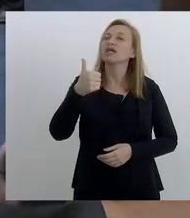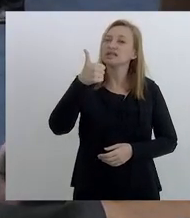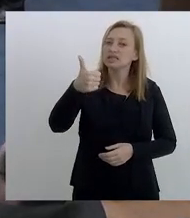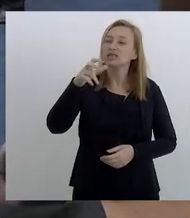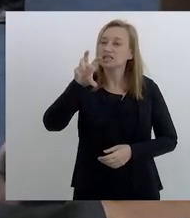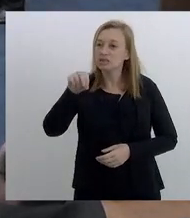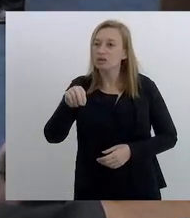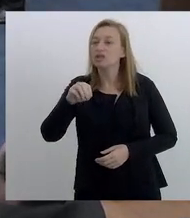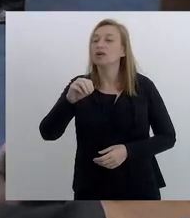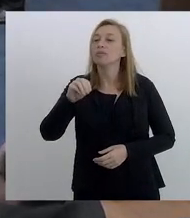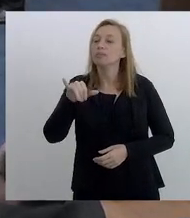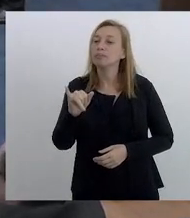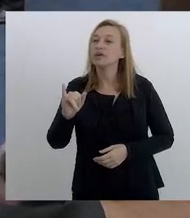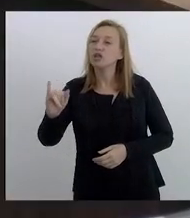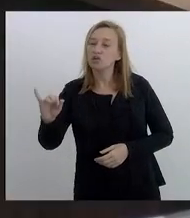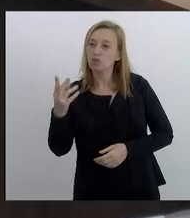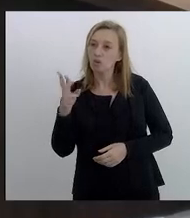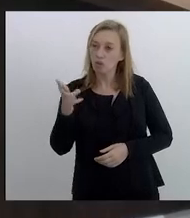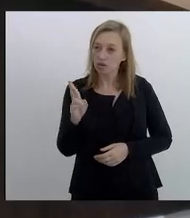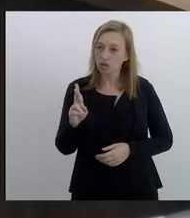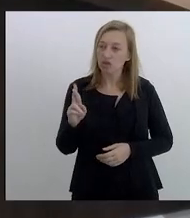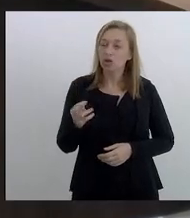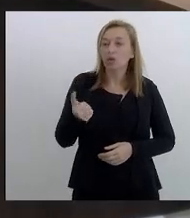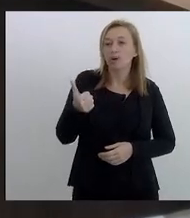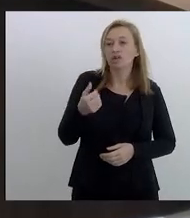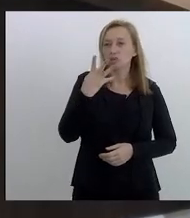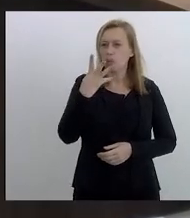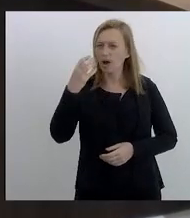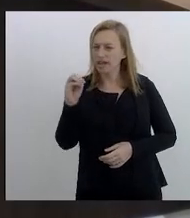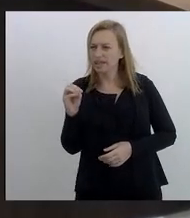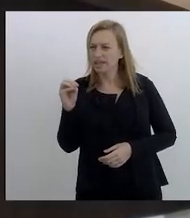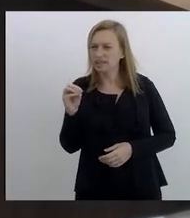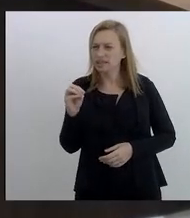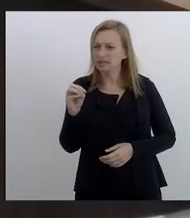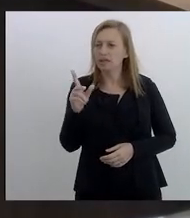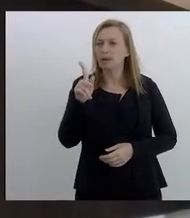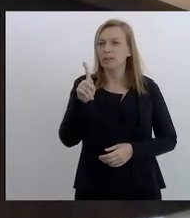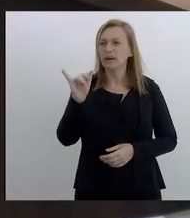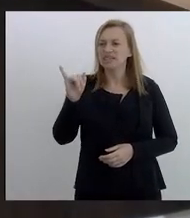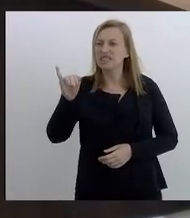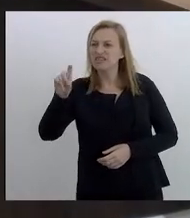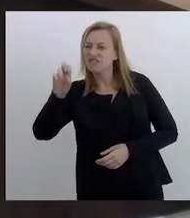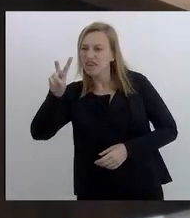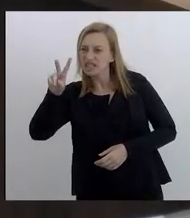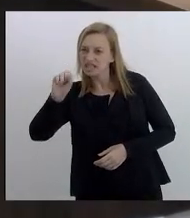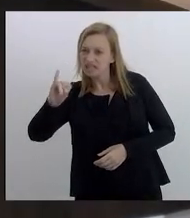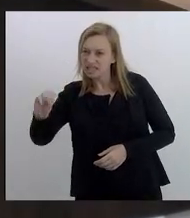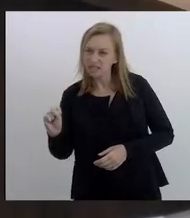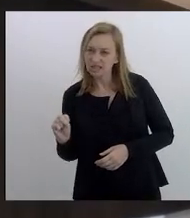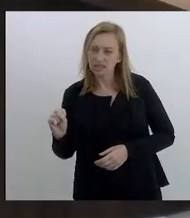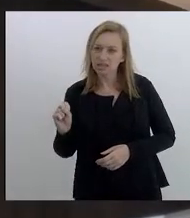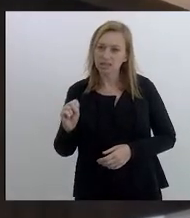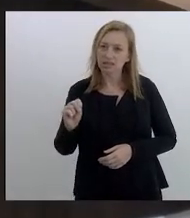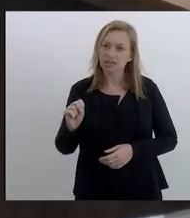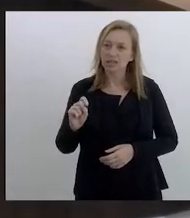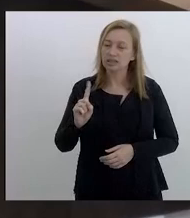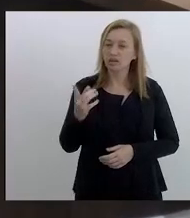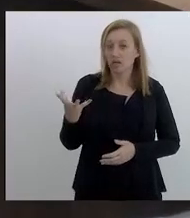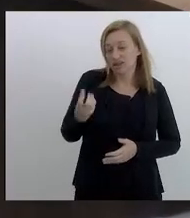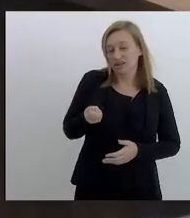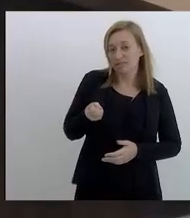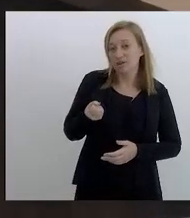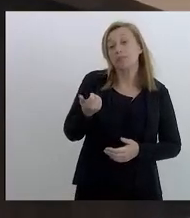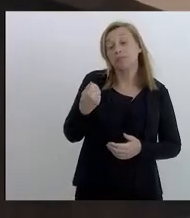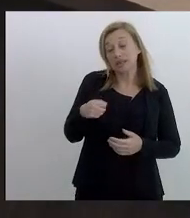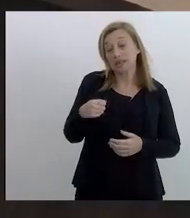150 bilhões, dos quais 40 são passíveis de serem recebidos. Tem que entrar